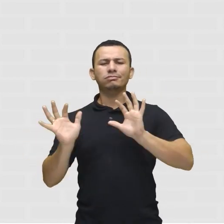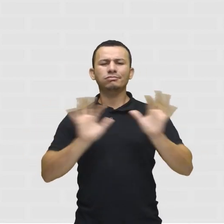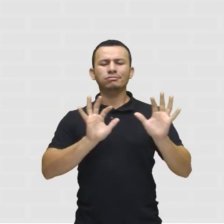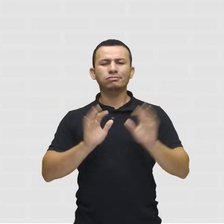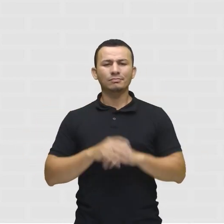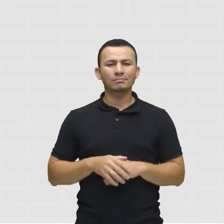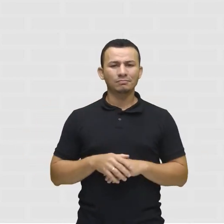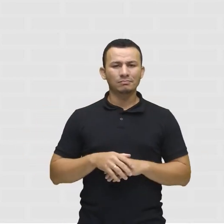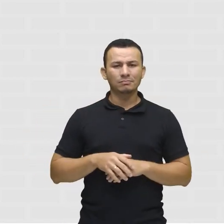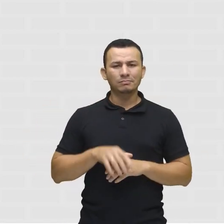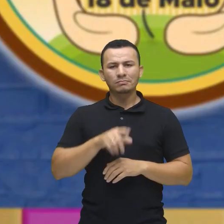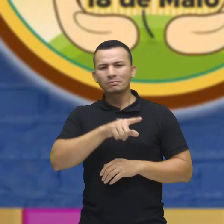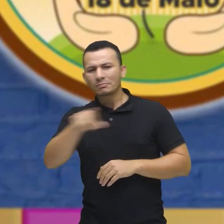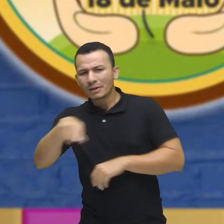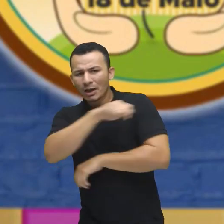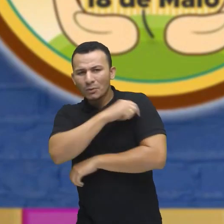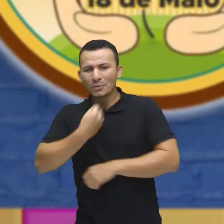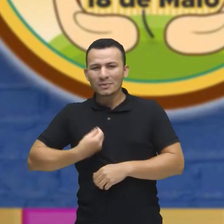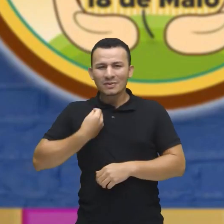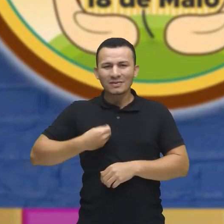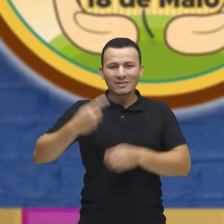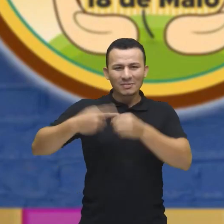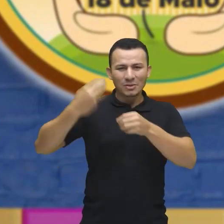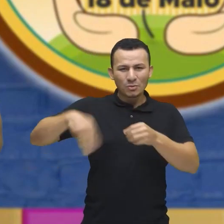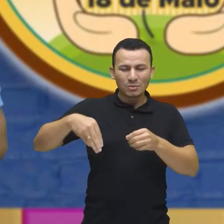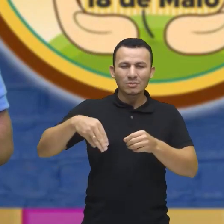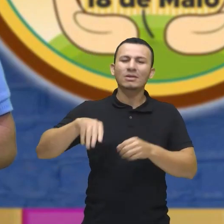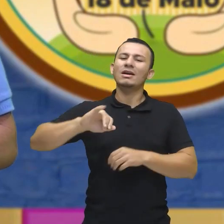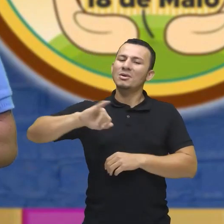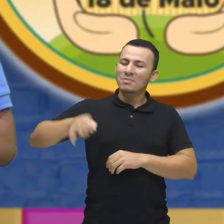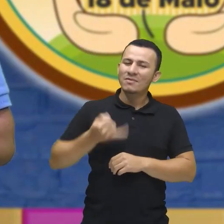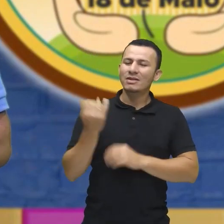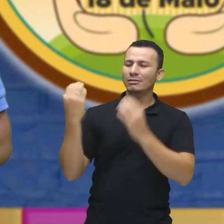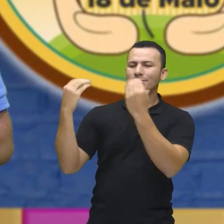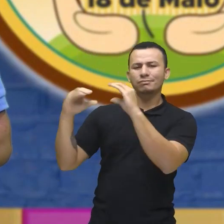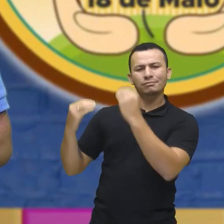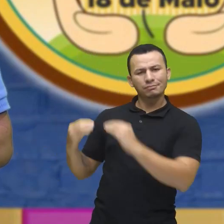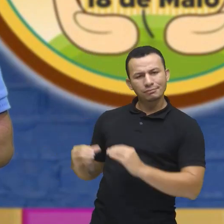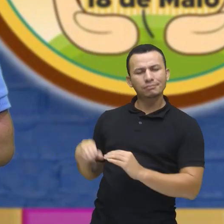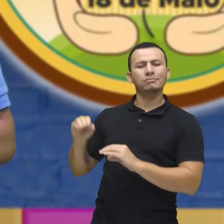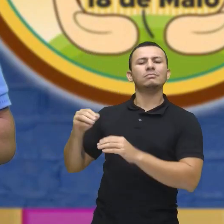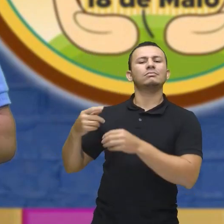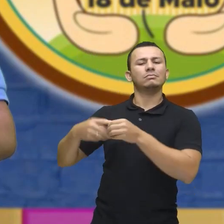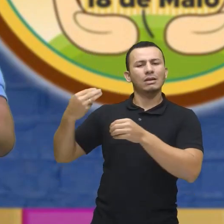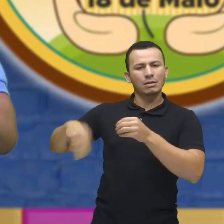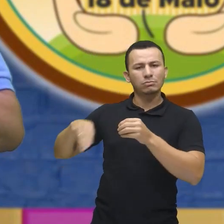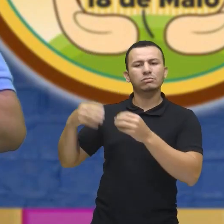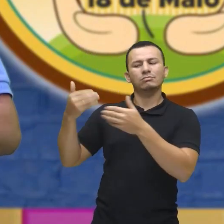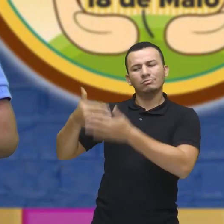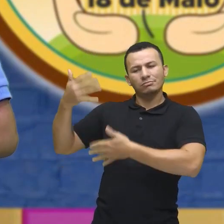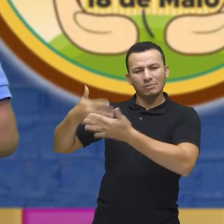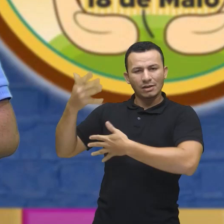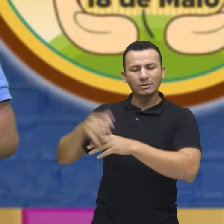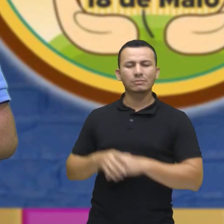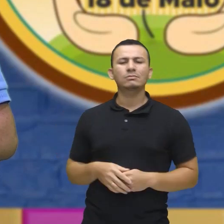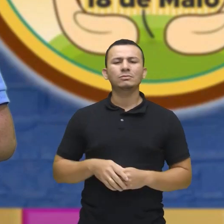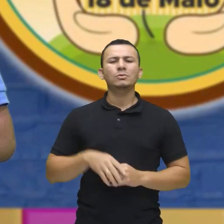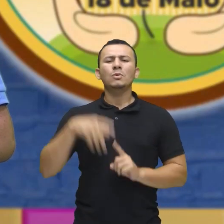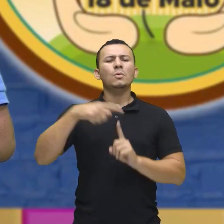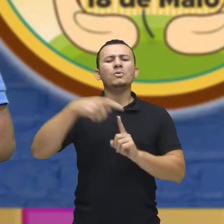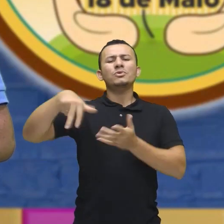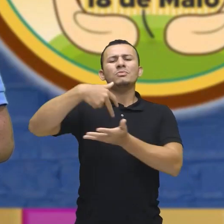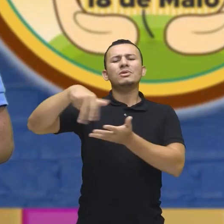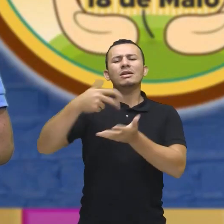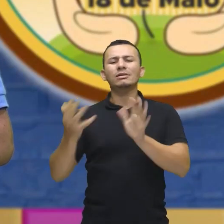aí de Manacapuru? Podem colocar aí a participação de vocês. Quem é de Manacapuru? Quais são as cirandas que tem em